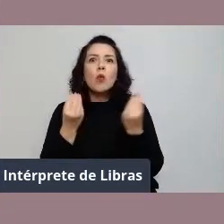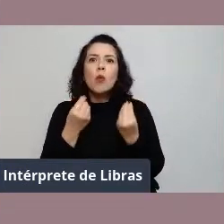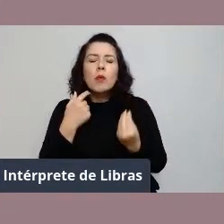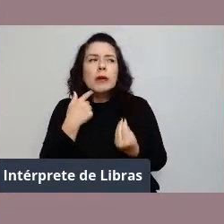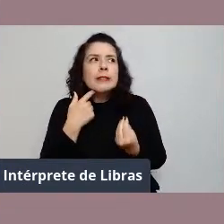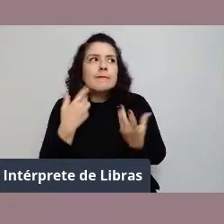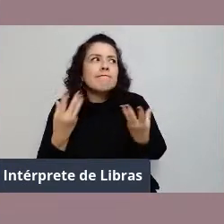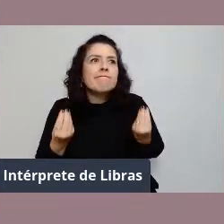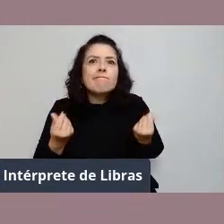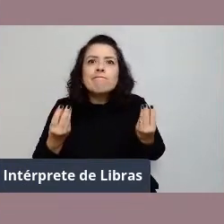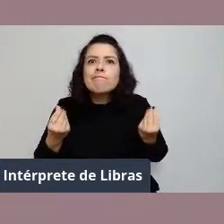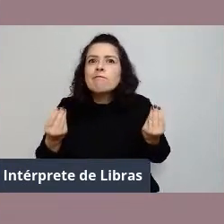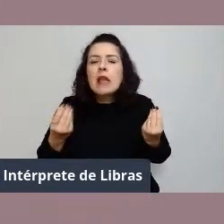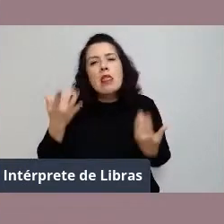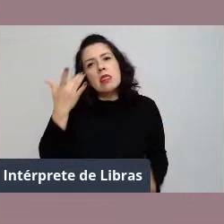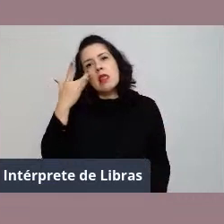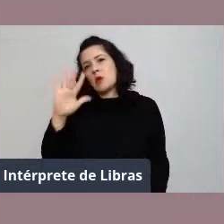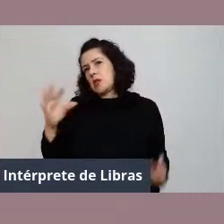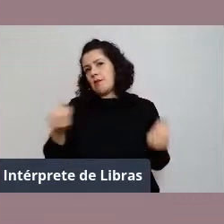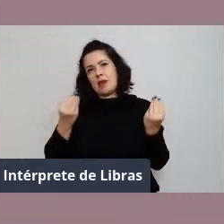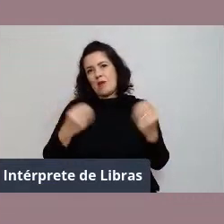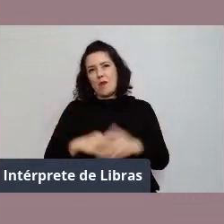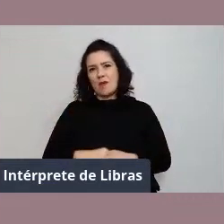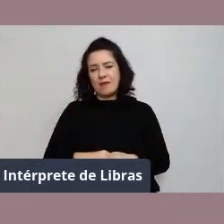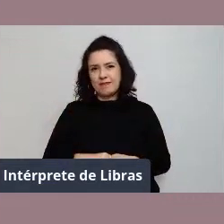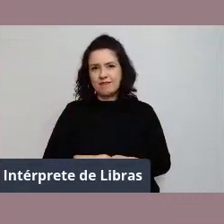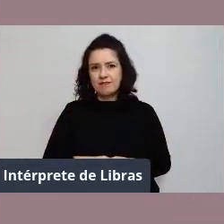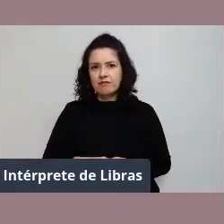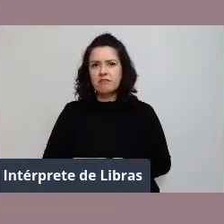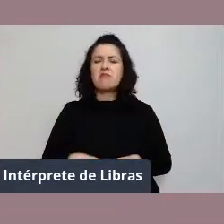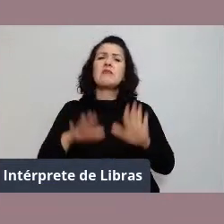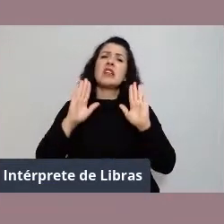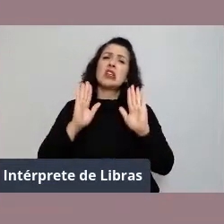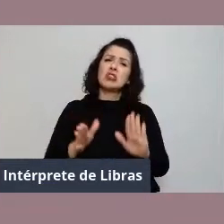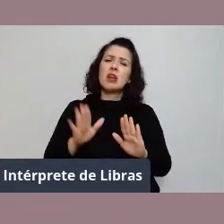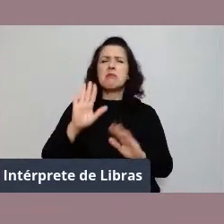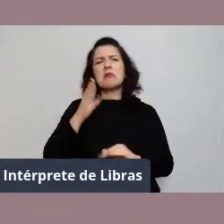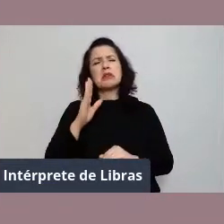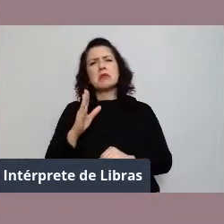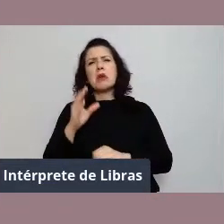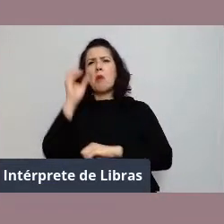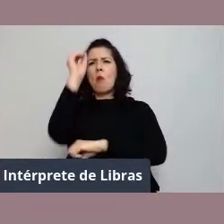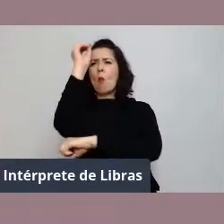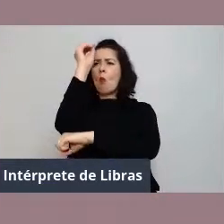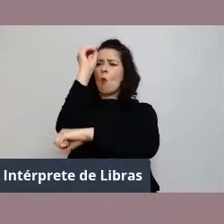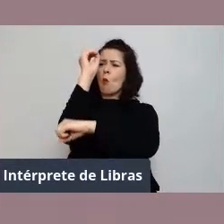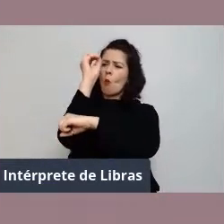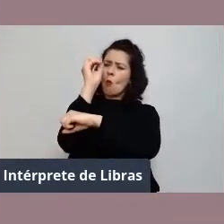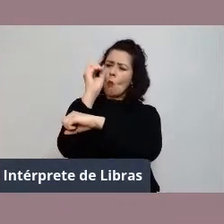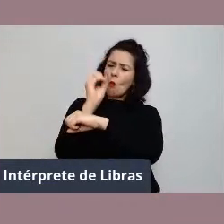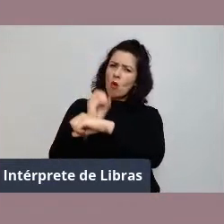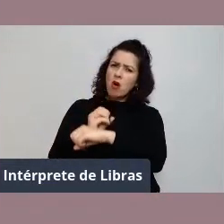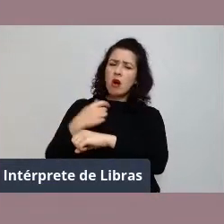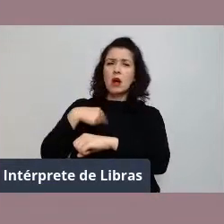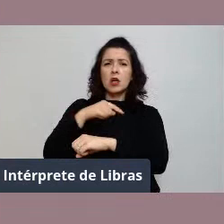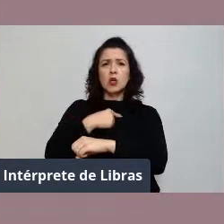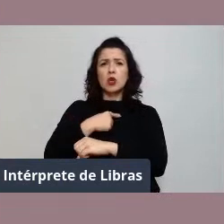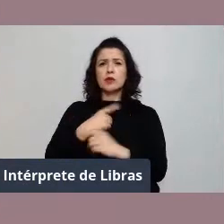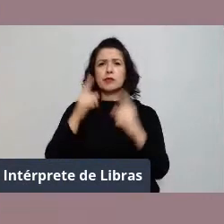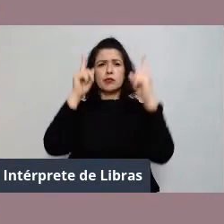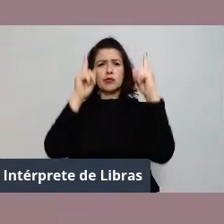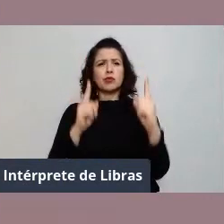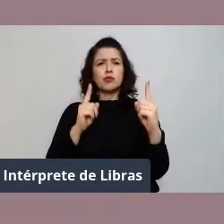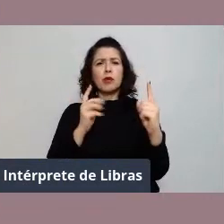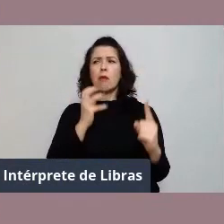interromper a situação aflitiva que se criara. A essa altura já anoitecera e ficamos algum tempo caladas, as duas na